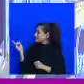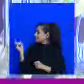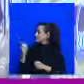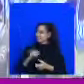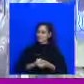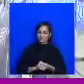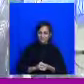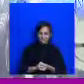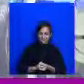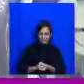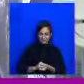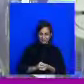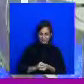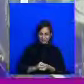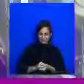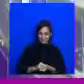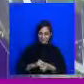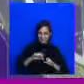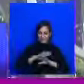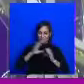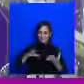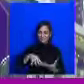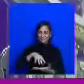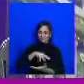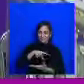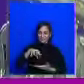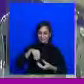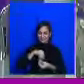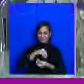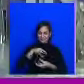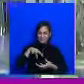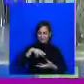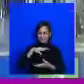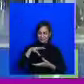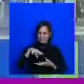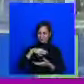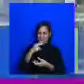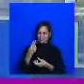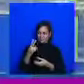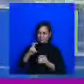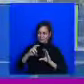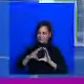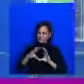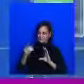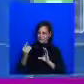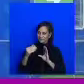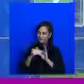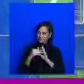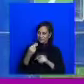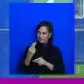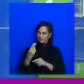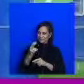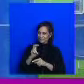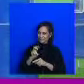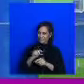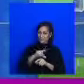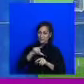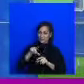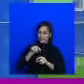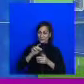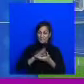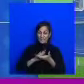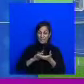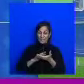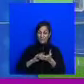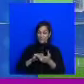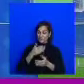Valendo. Globo carregado, embaralhando. 25 bolas numeradas de 0 a 25. O sorteio da